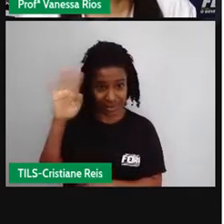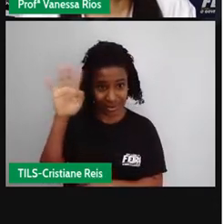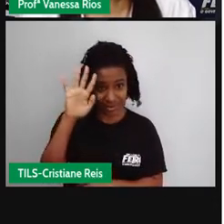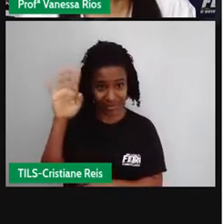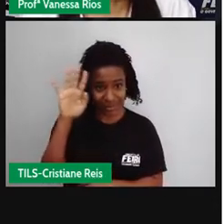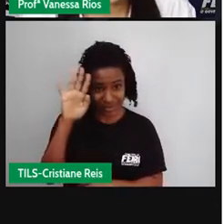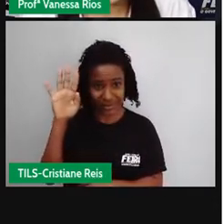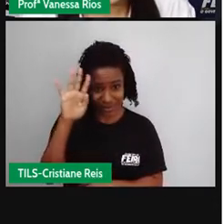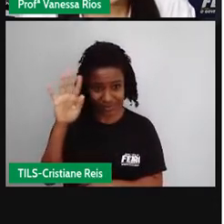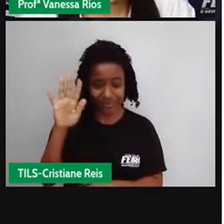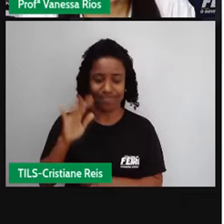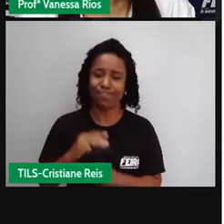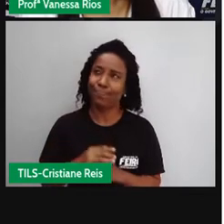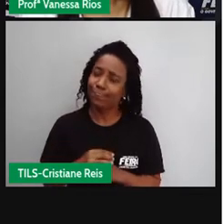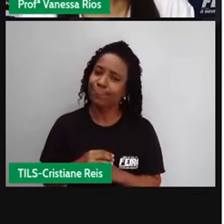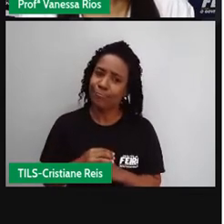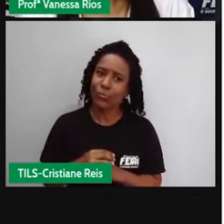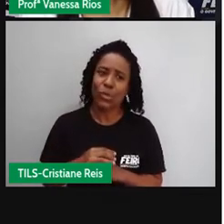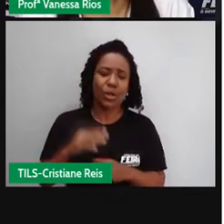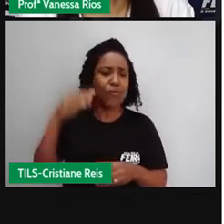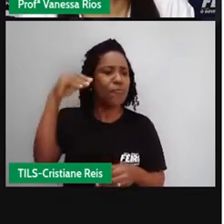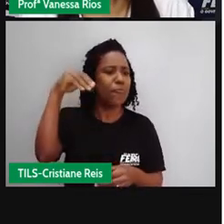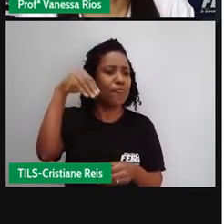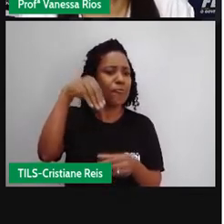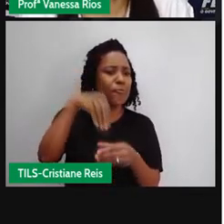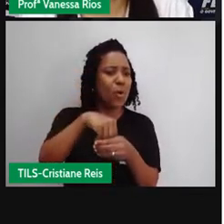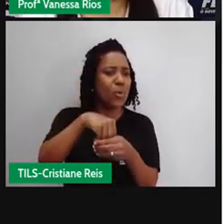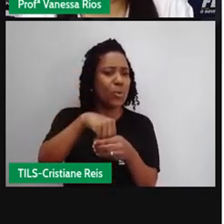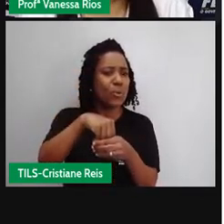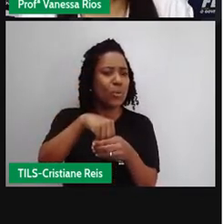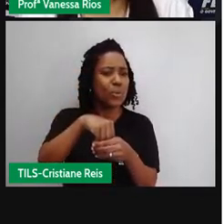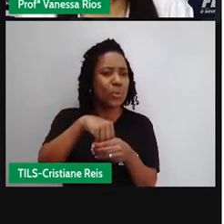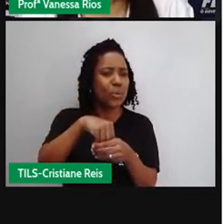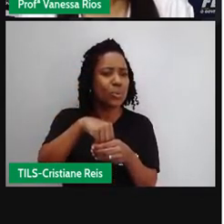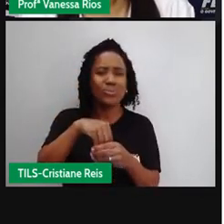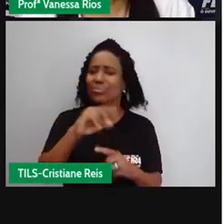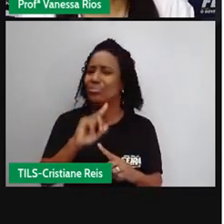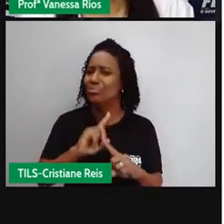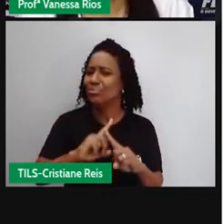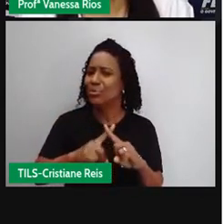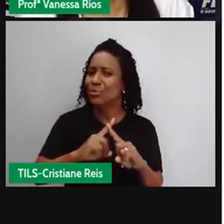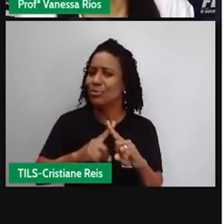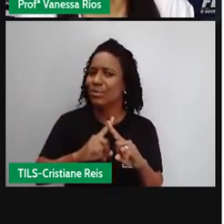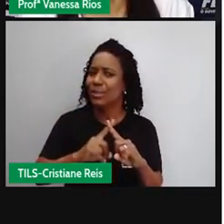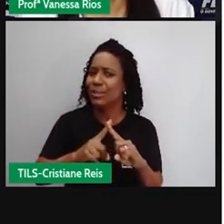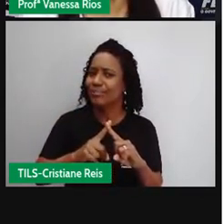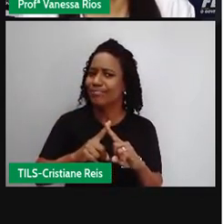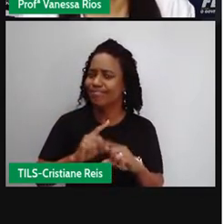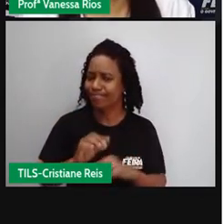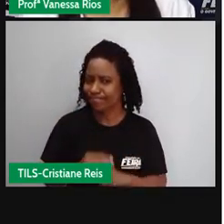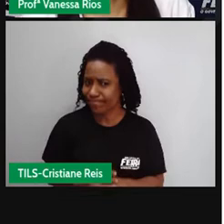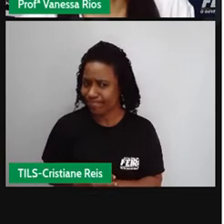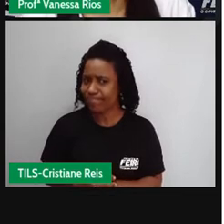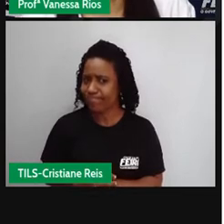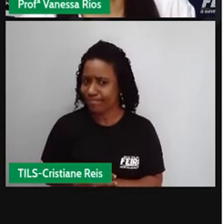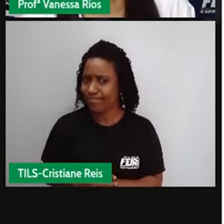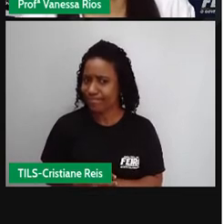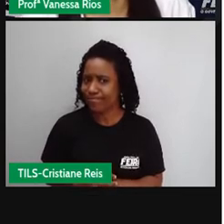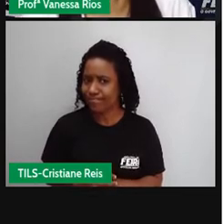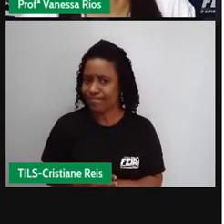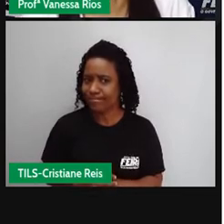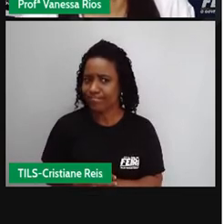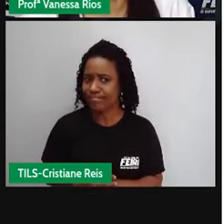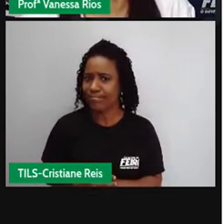gente deve votar? Olha só, por que devemos votar? Vão pensando aí, no decorrer da aula, a gente